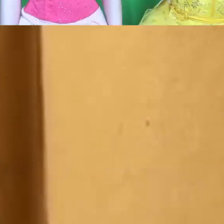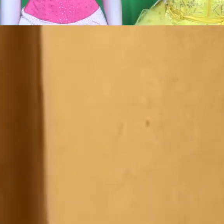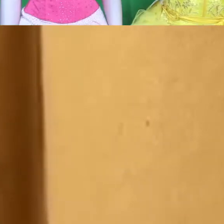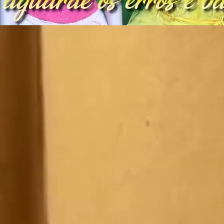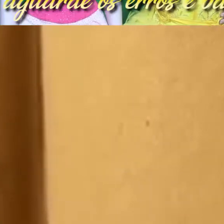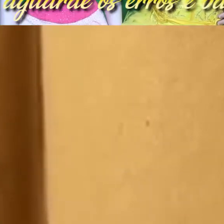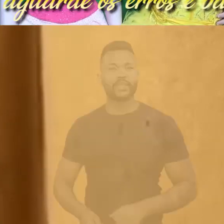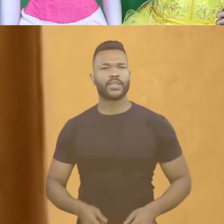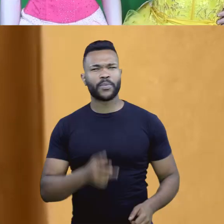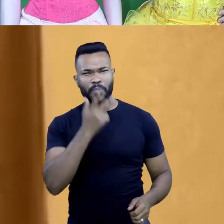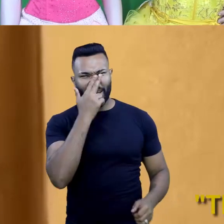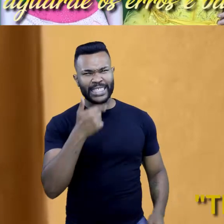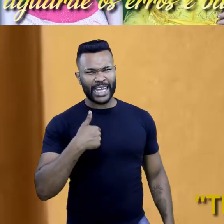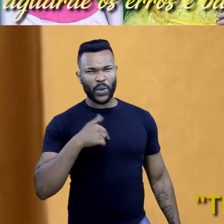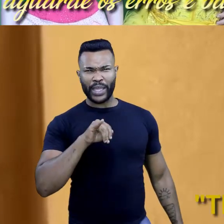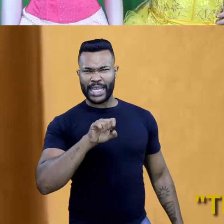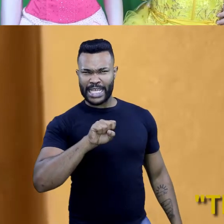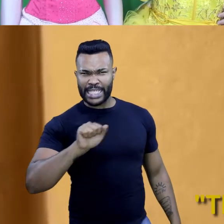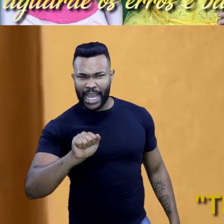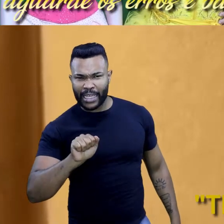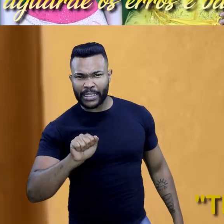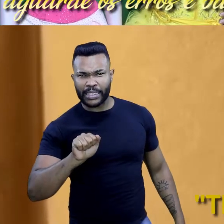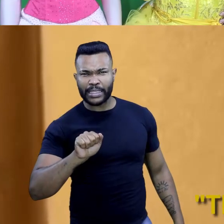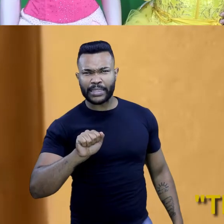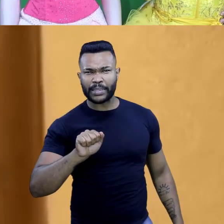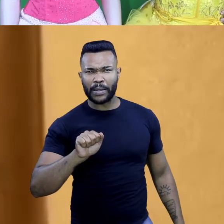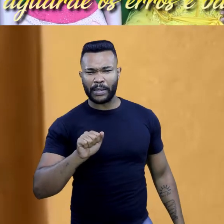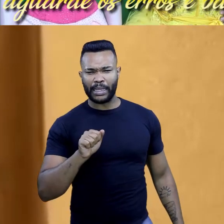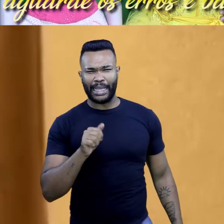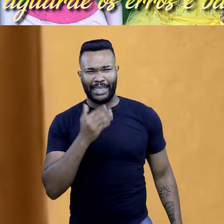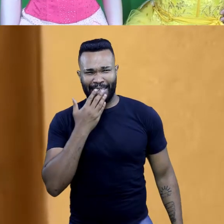ele. Aí você vai falar, dizem que eu me pareço com a Isa.